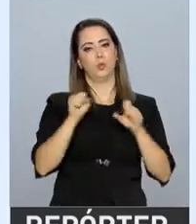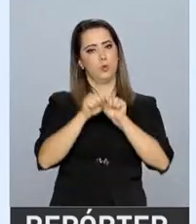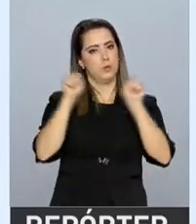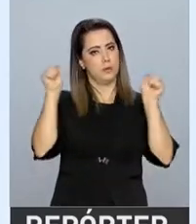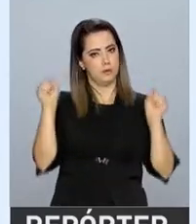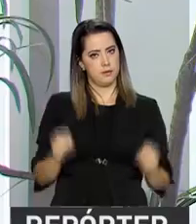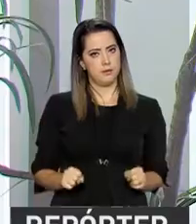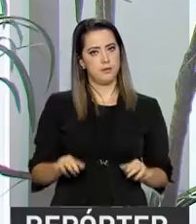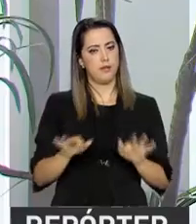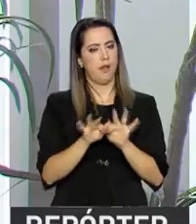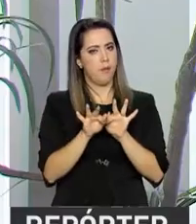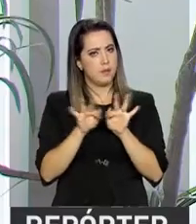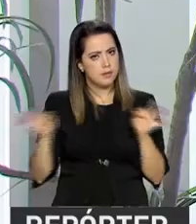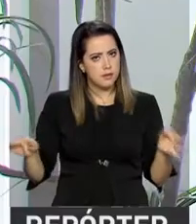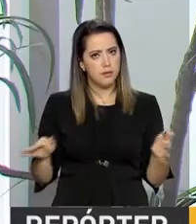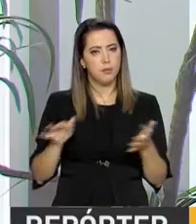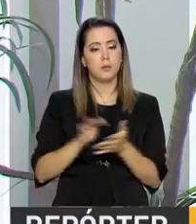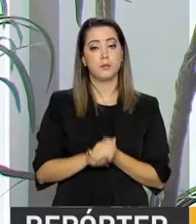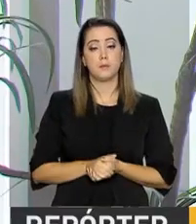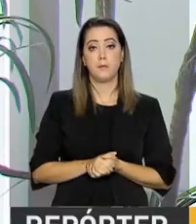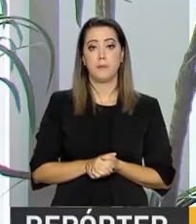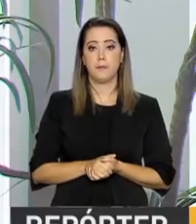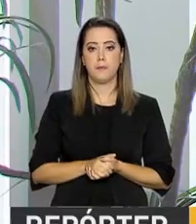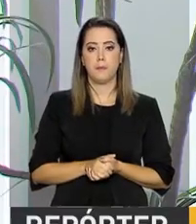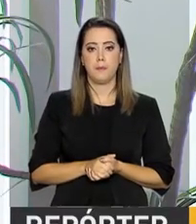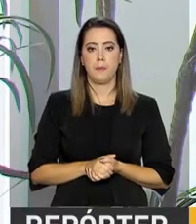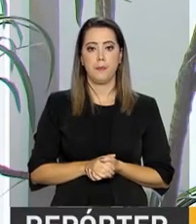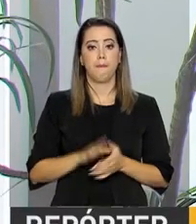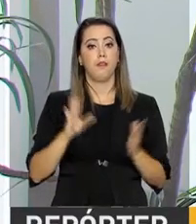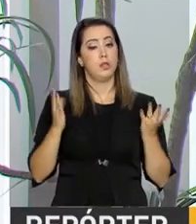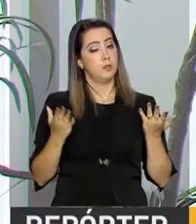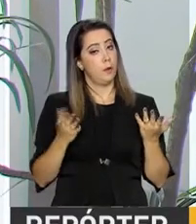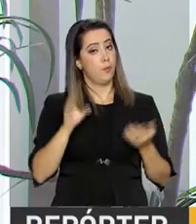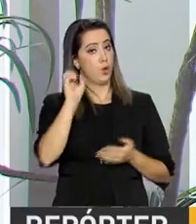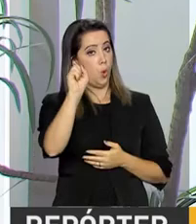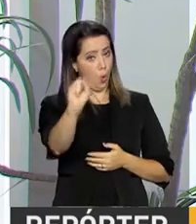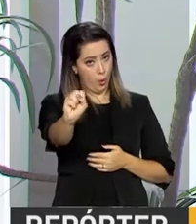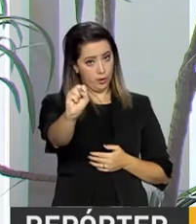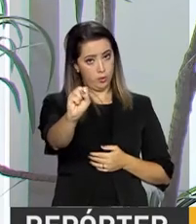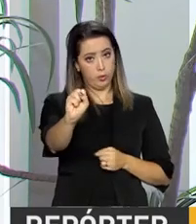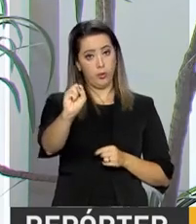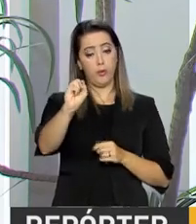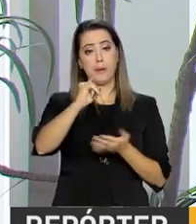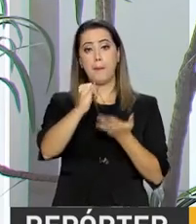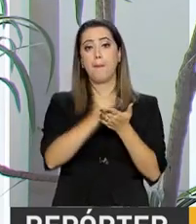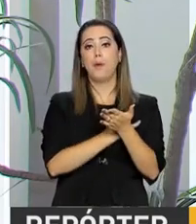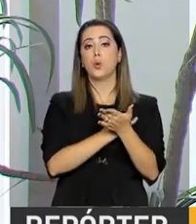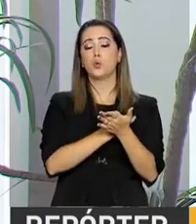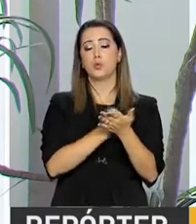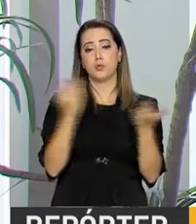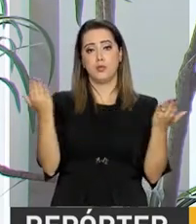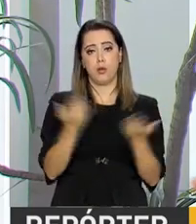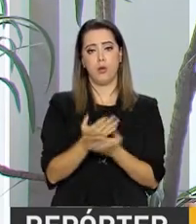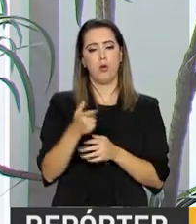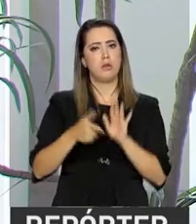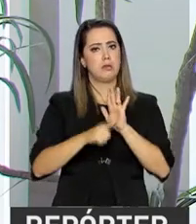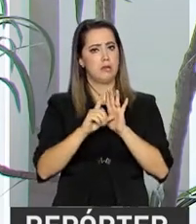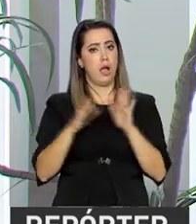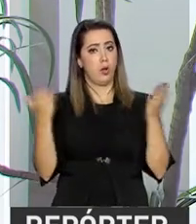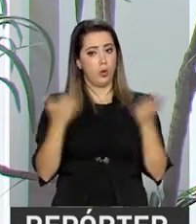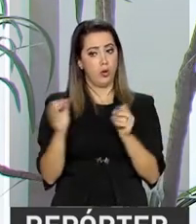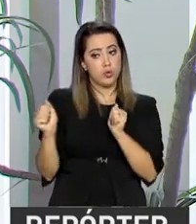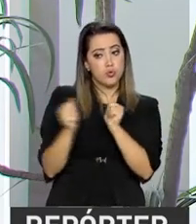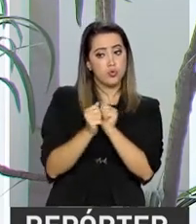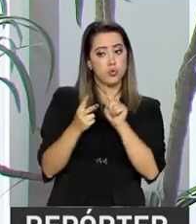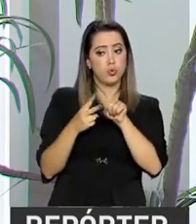foi simplificado como simples recolhe oito tributos de uma vez só ele vai recolher mais dois que estavam fora